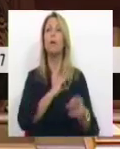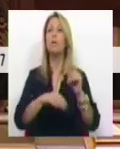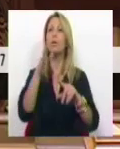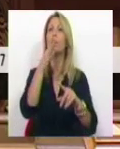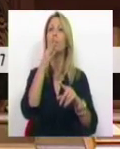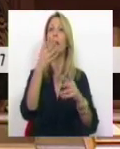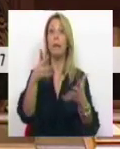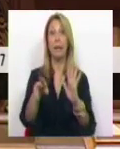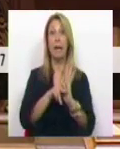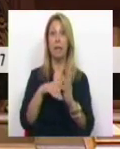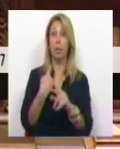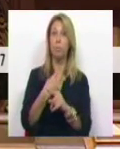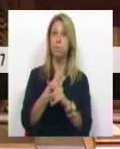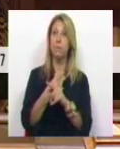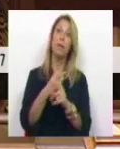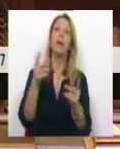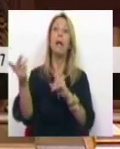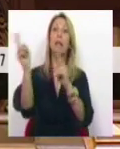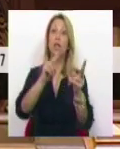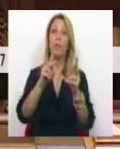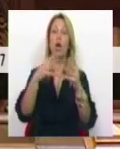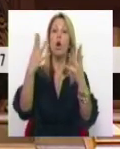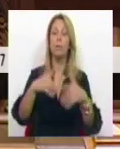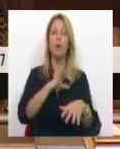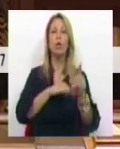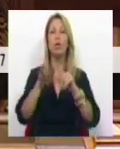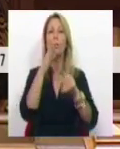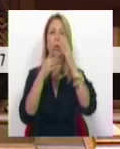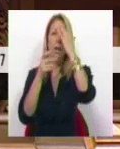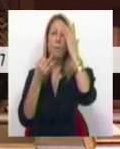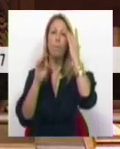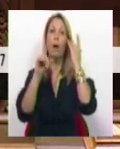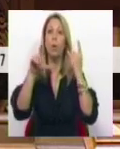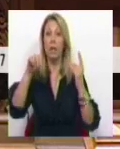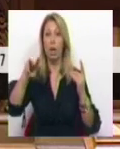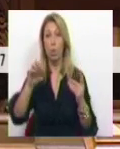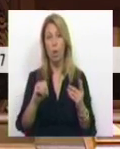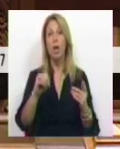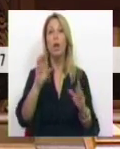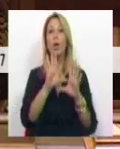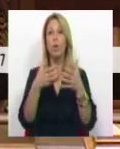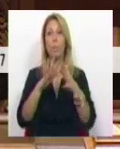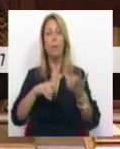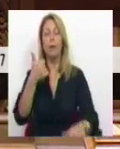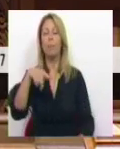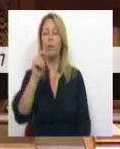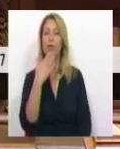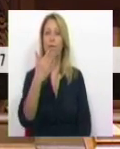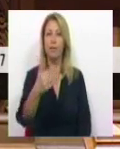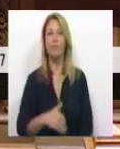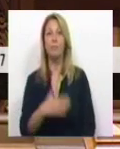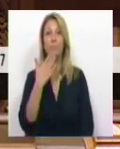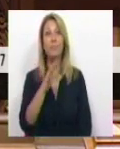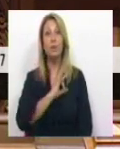Senhor, também neste artigo de transferências orçamentais, Sr. Deputado Paulino, a exceção do Grupo Parlamentar do Bloco de Esquerda. Faz favor.